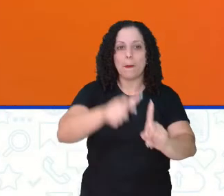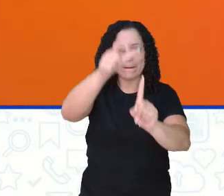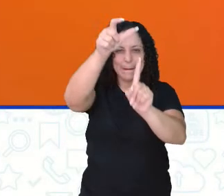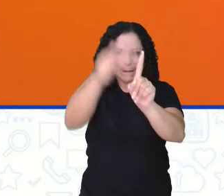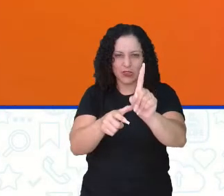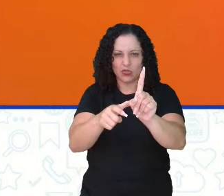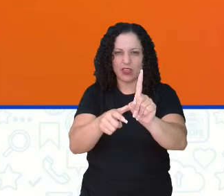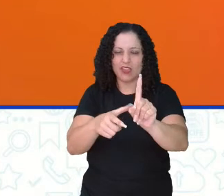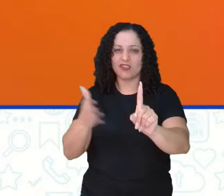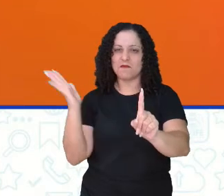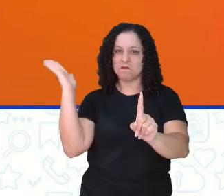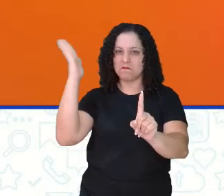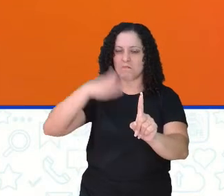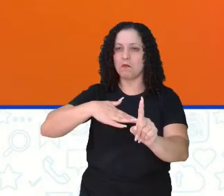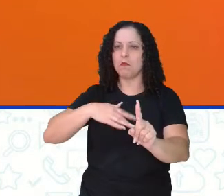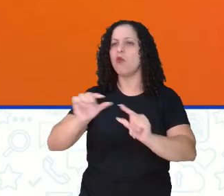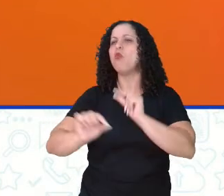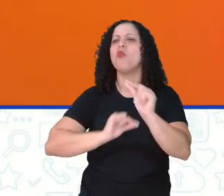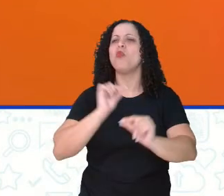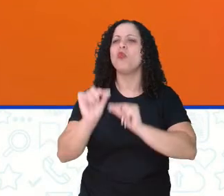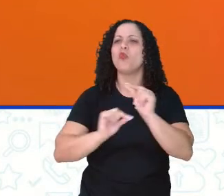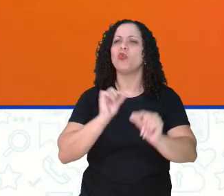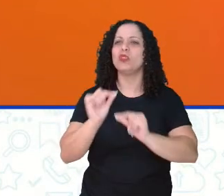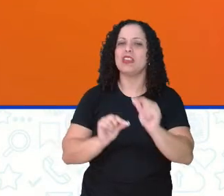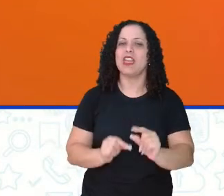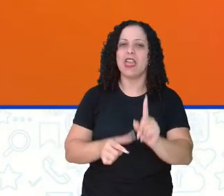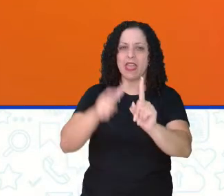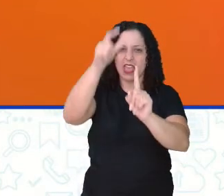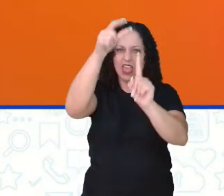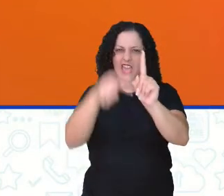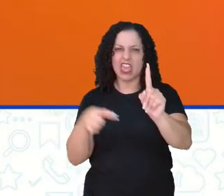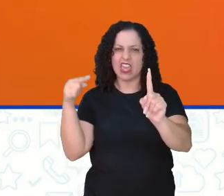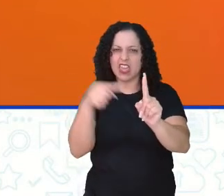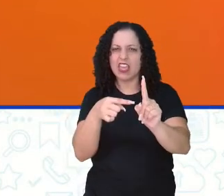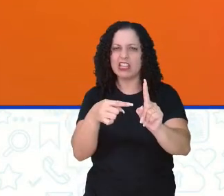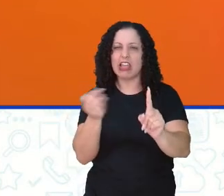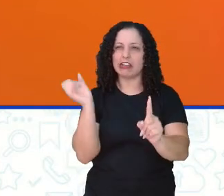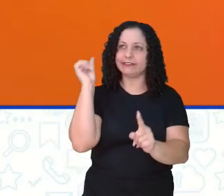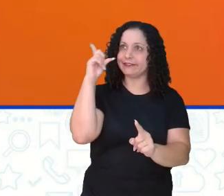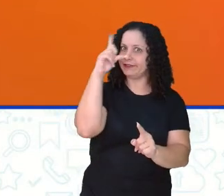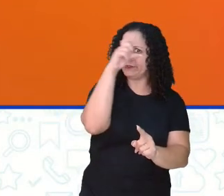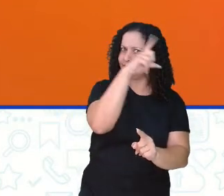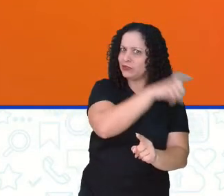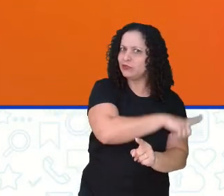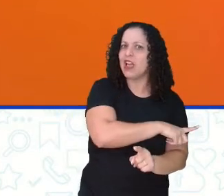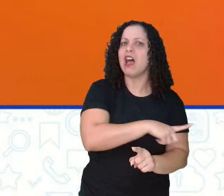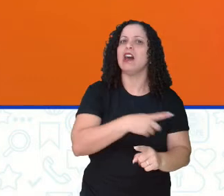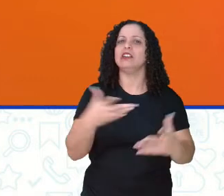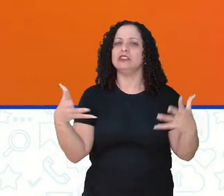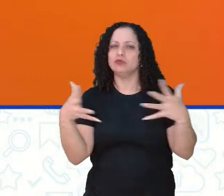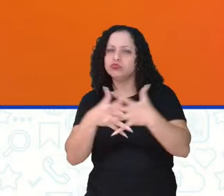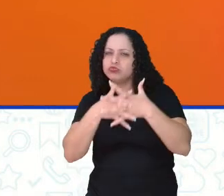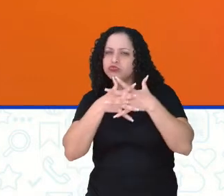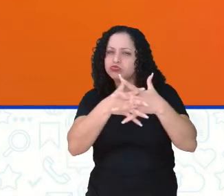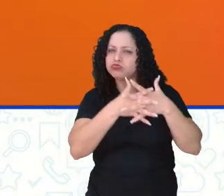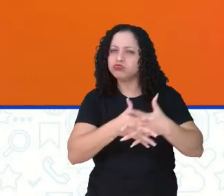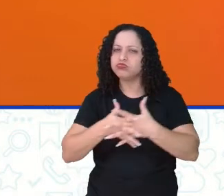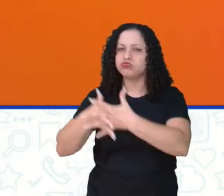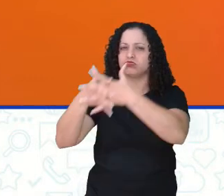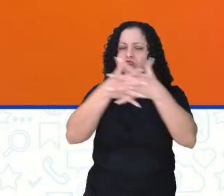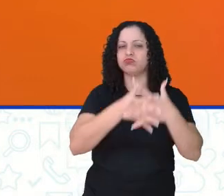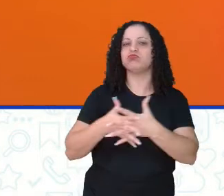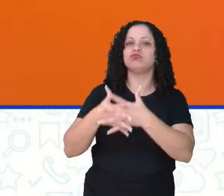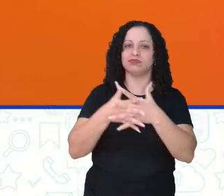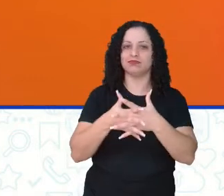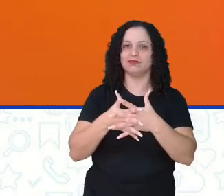é o personagem que atua como obstáculo para o protagonista, dificultando a